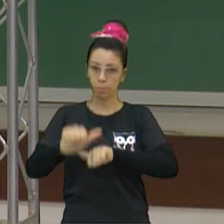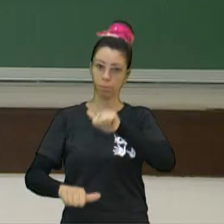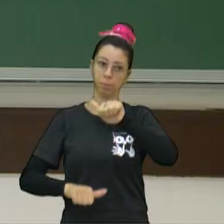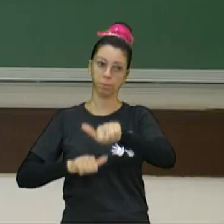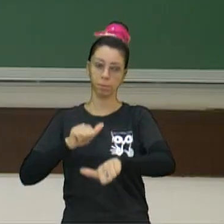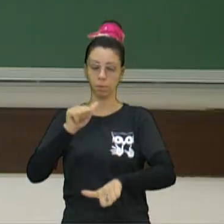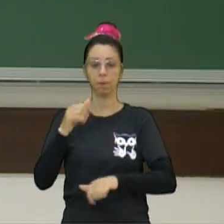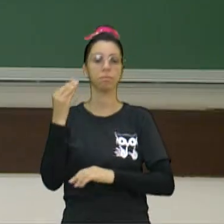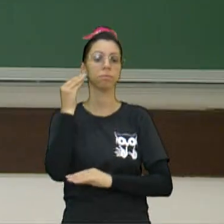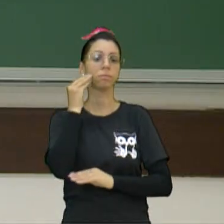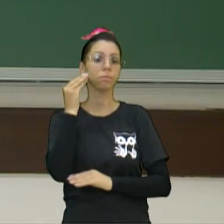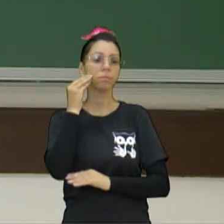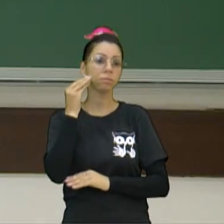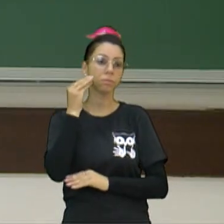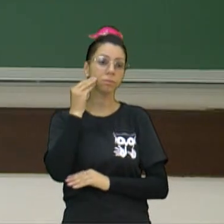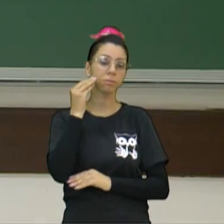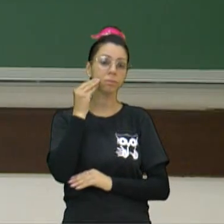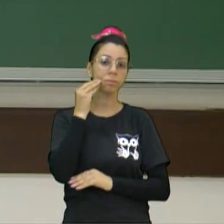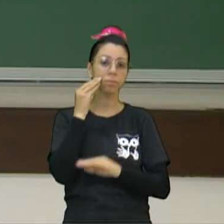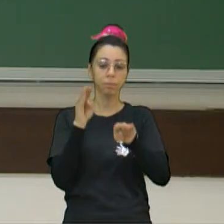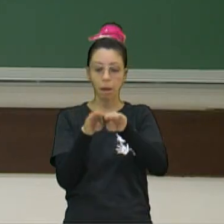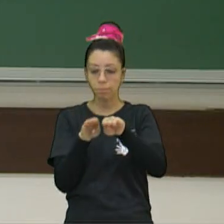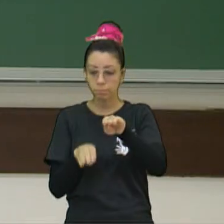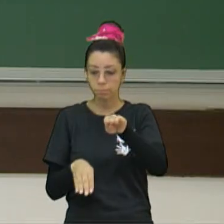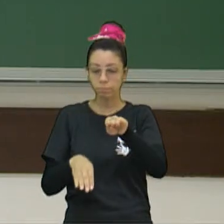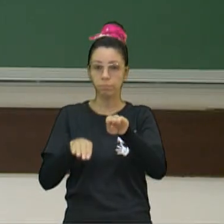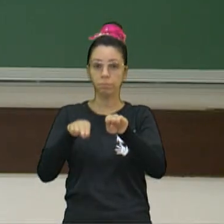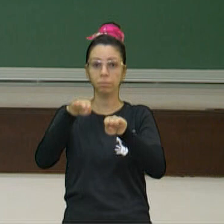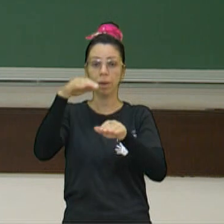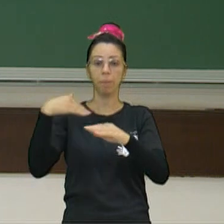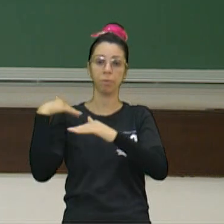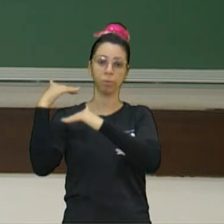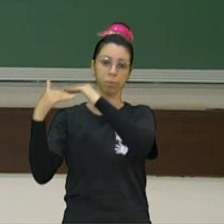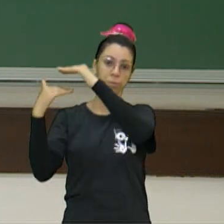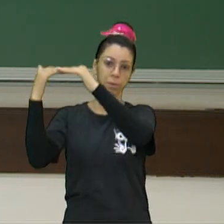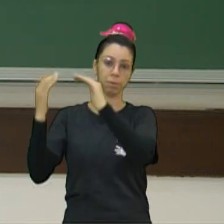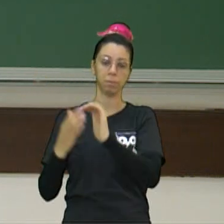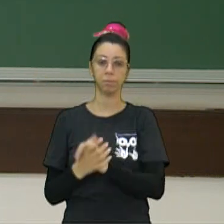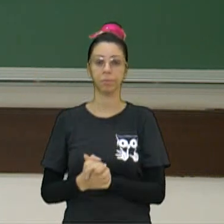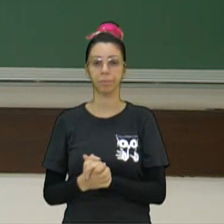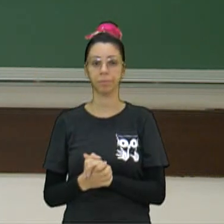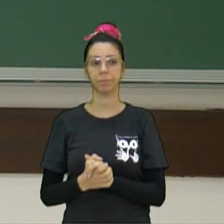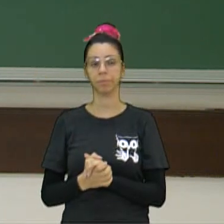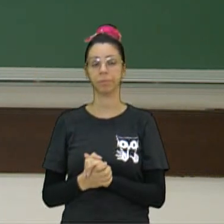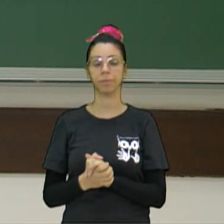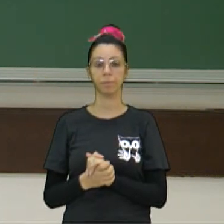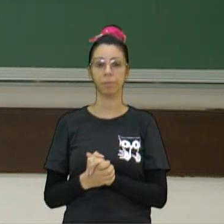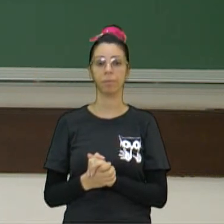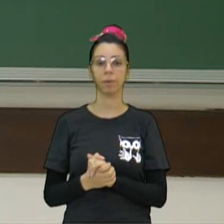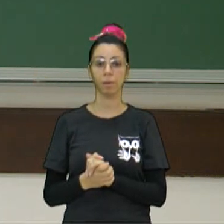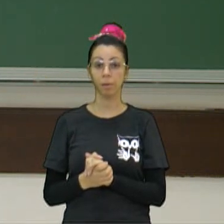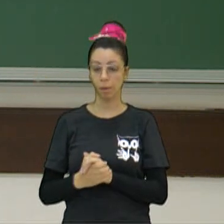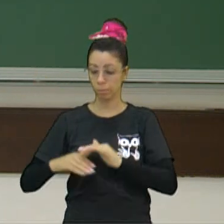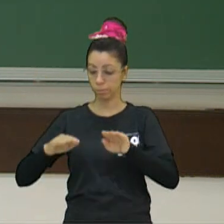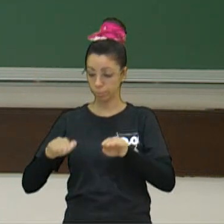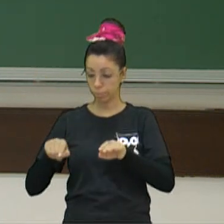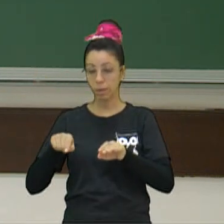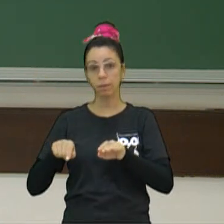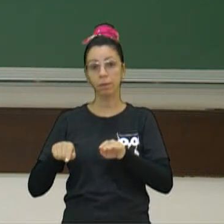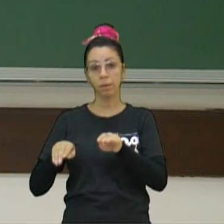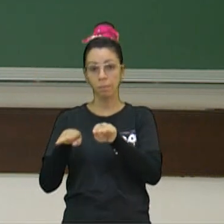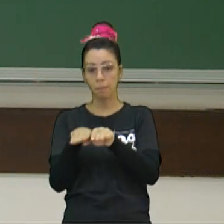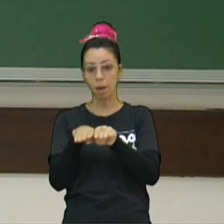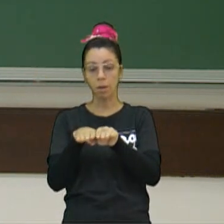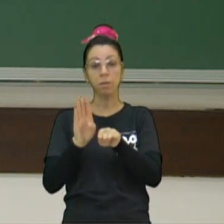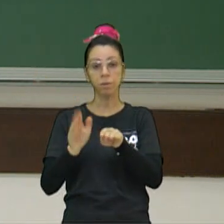sempre para tentar elevar o nível do método. Então, quando a pessoa tá bem ali, já se adaptou bastante àquele método,